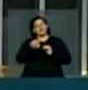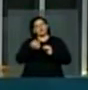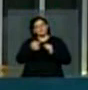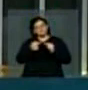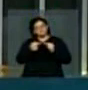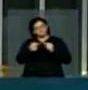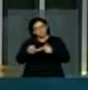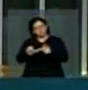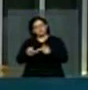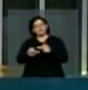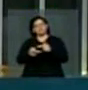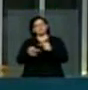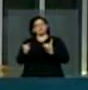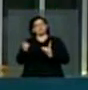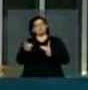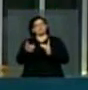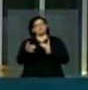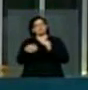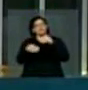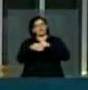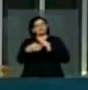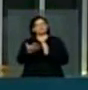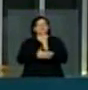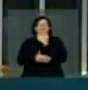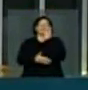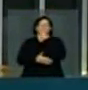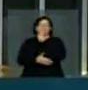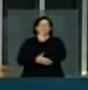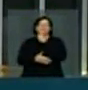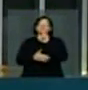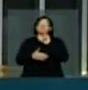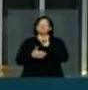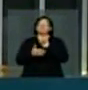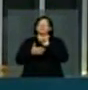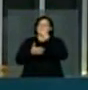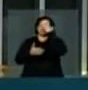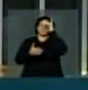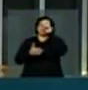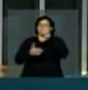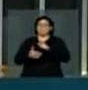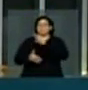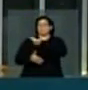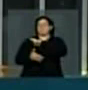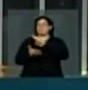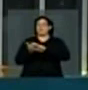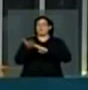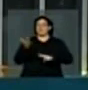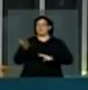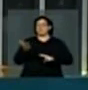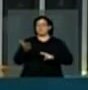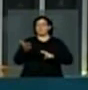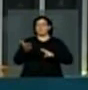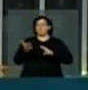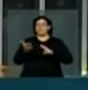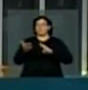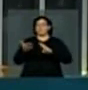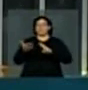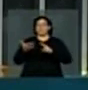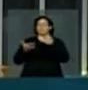O relator abriu vistas para o Ministério Público Eleitoral